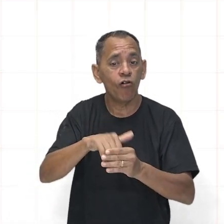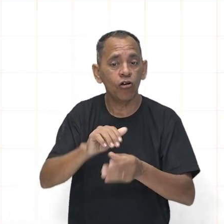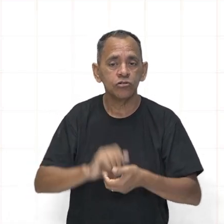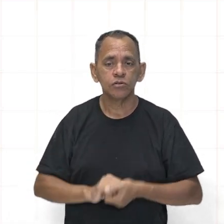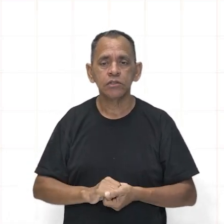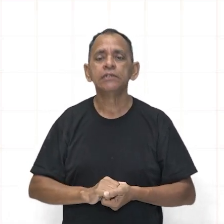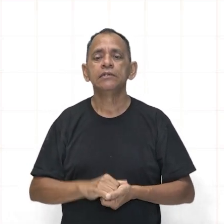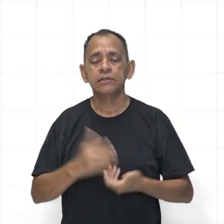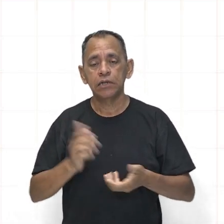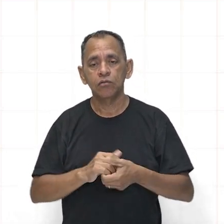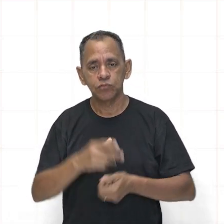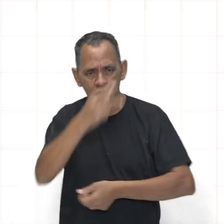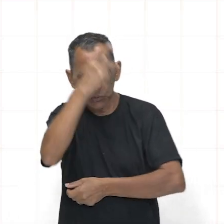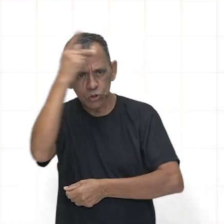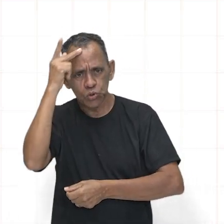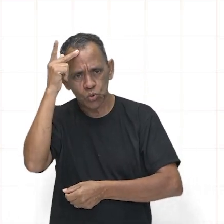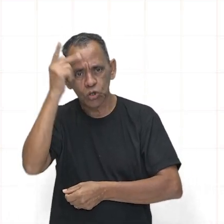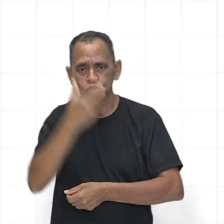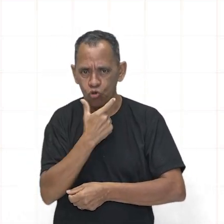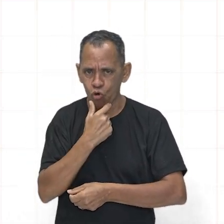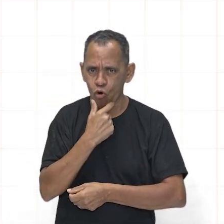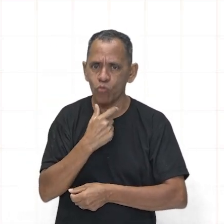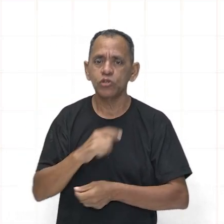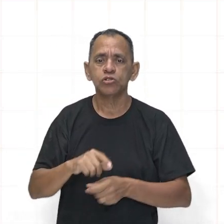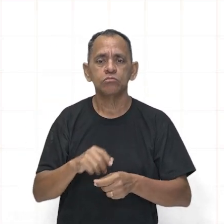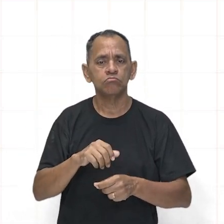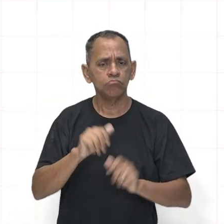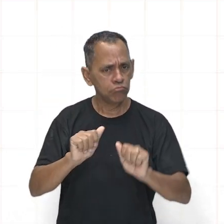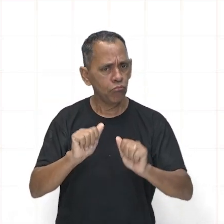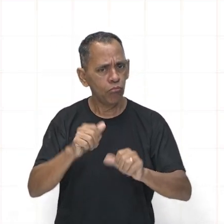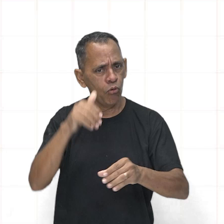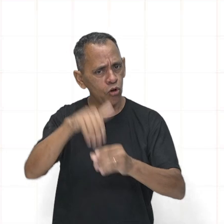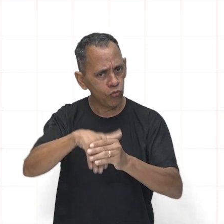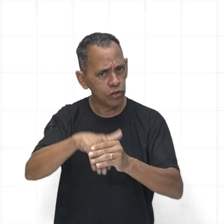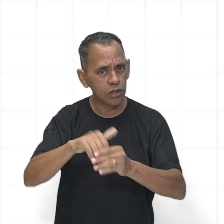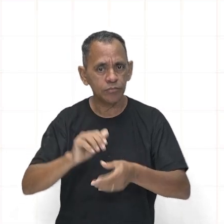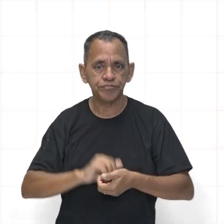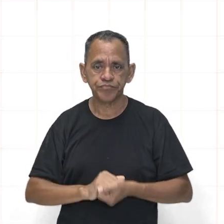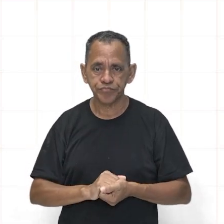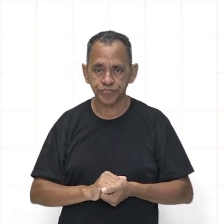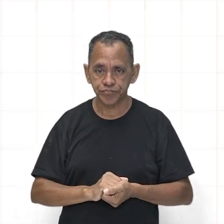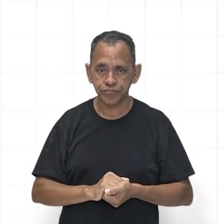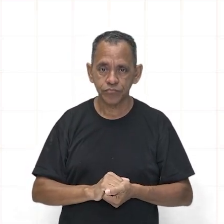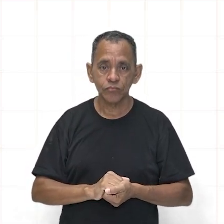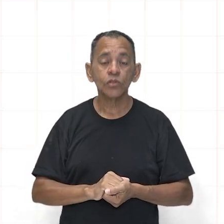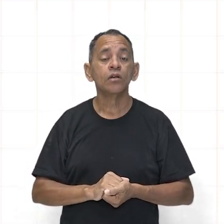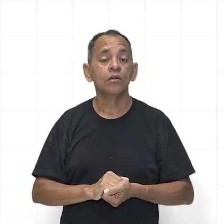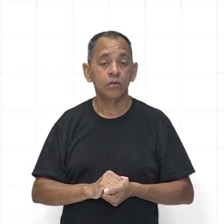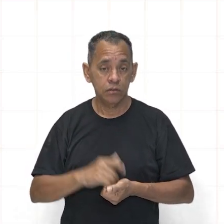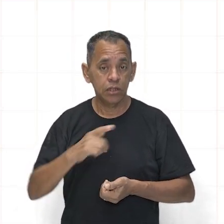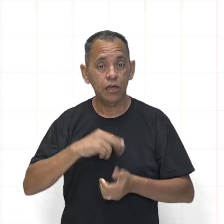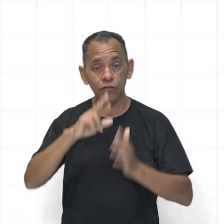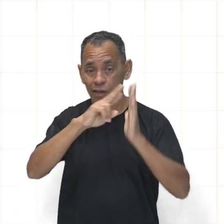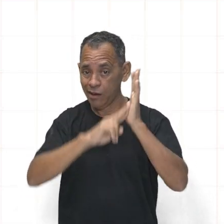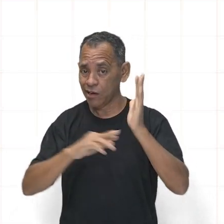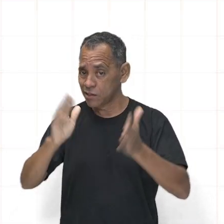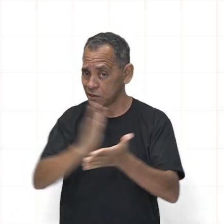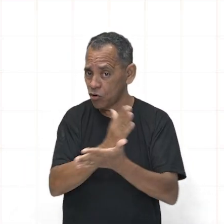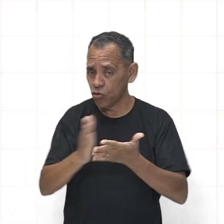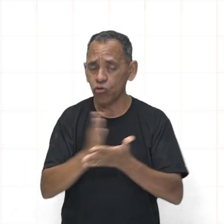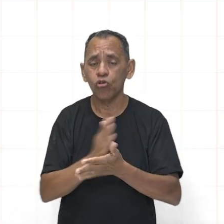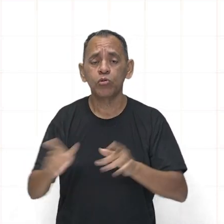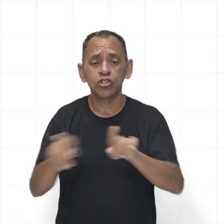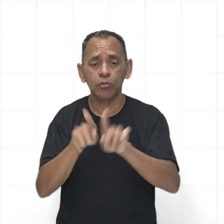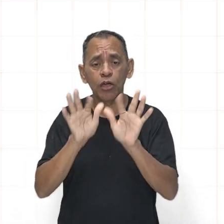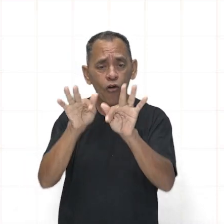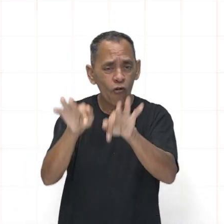pessoas, né, os homens, podem votar. Mas havia algumas ressalvas que nós vamos saber daqui a pouquinho. E também